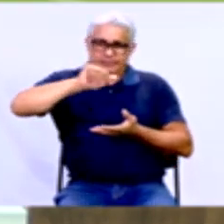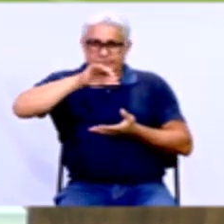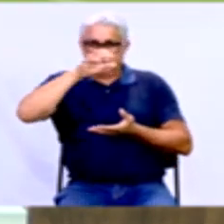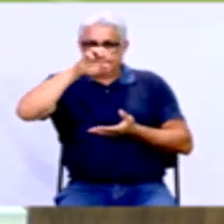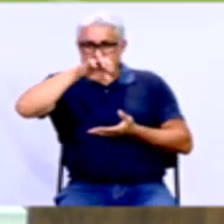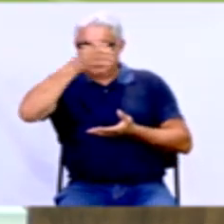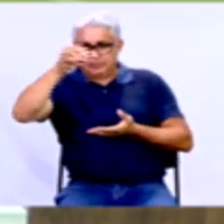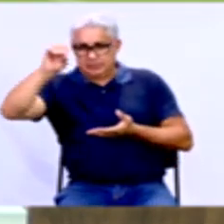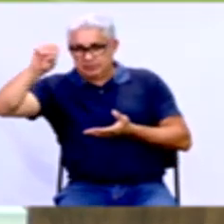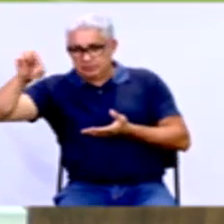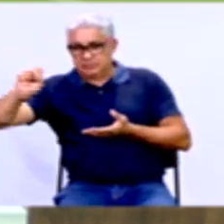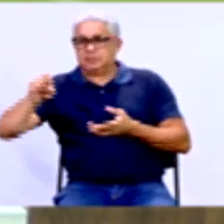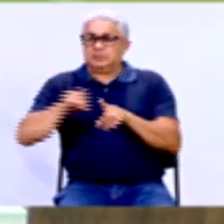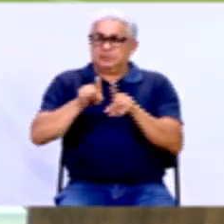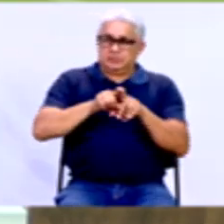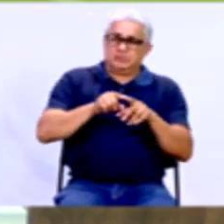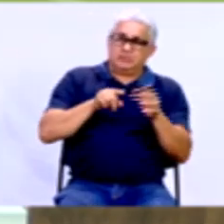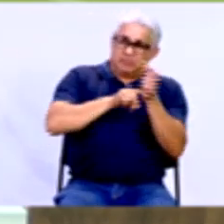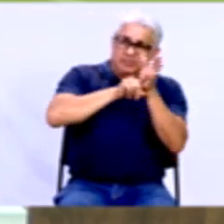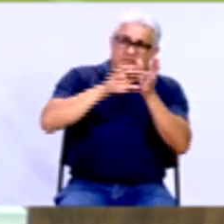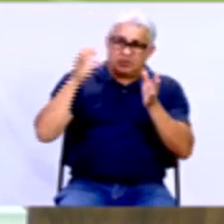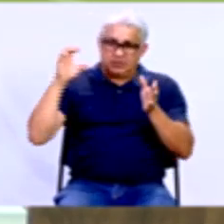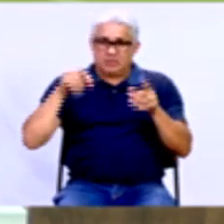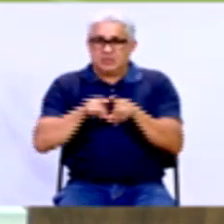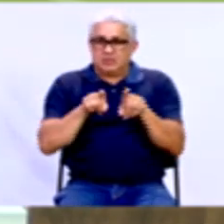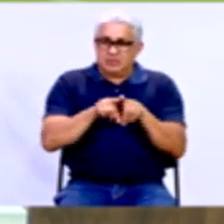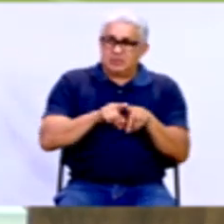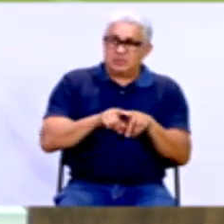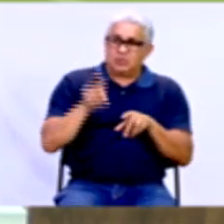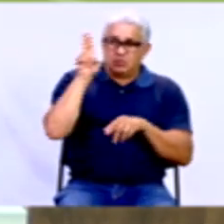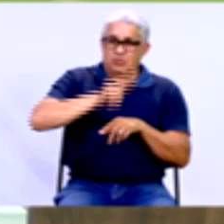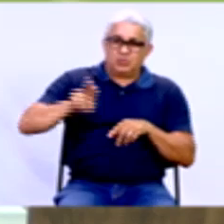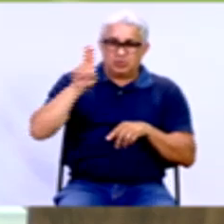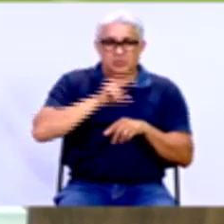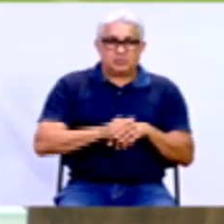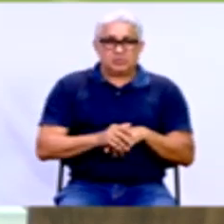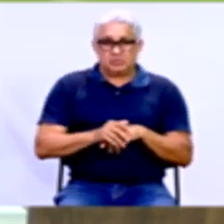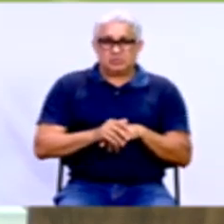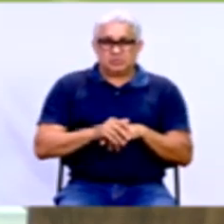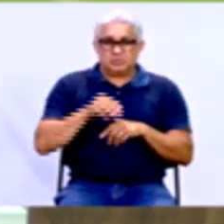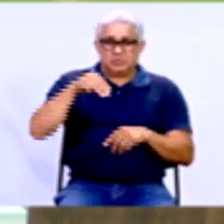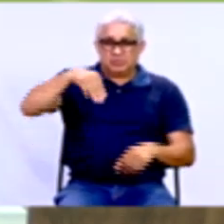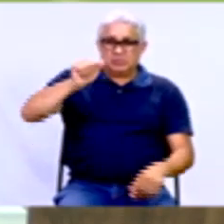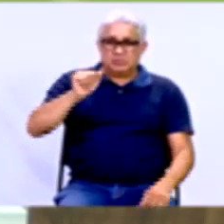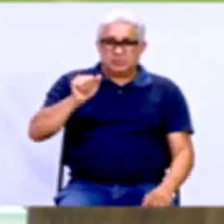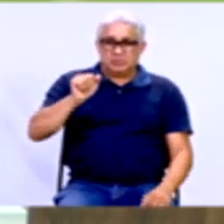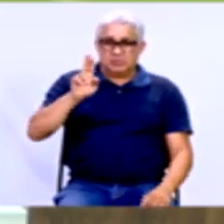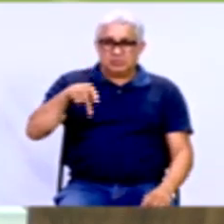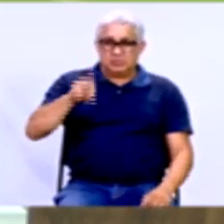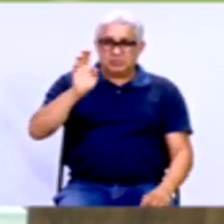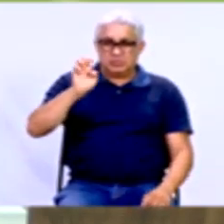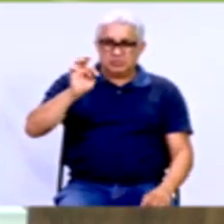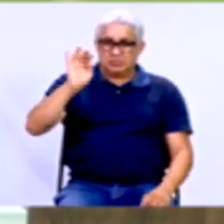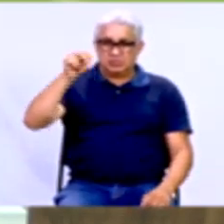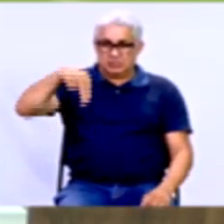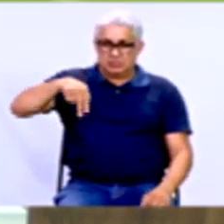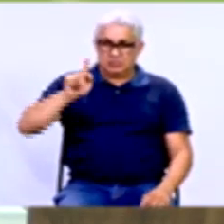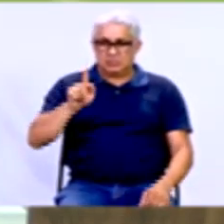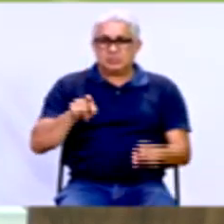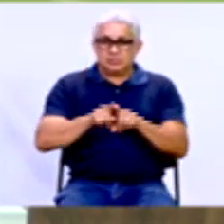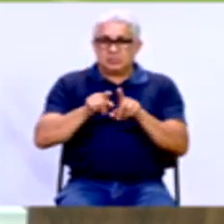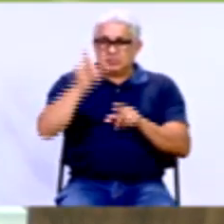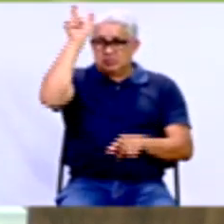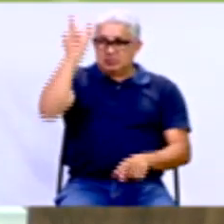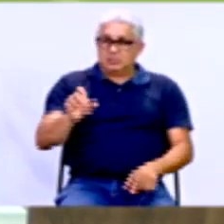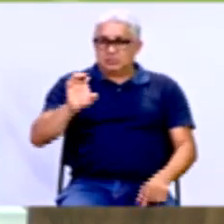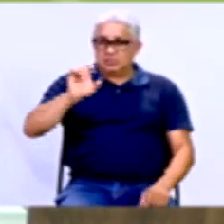pesquisas, né, científicas, e se utiliza muito também em agências de marketing e para se chegar a conclusões sobre clientes e sobre